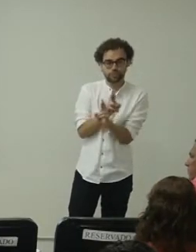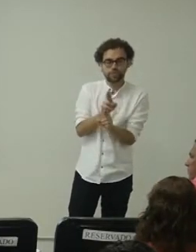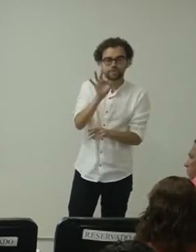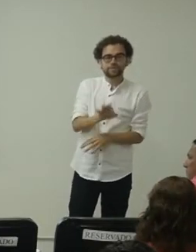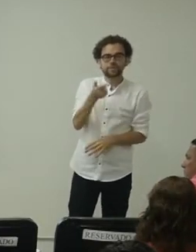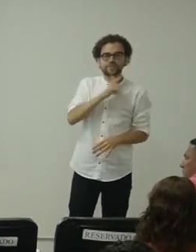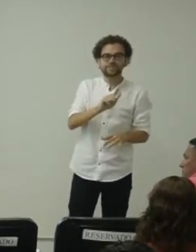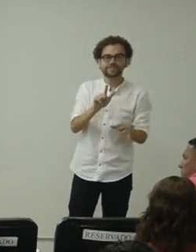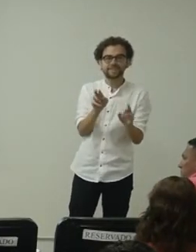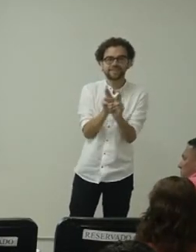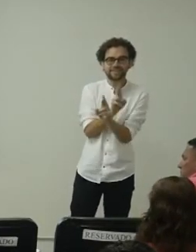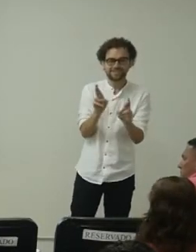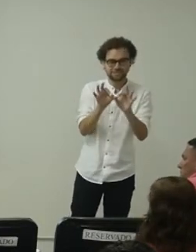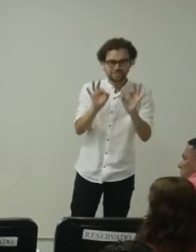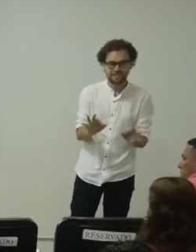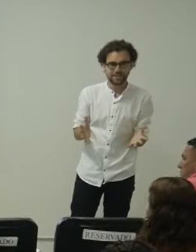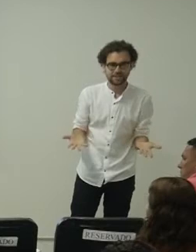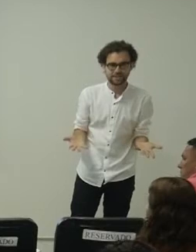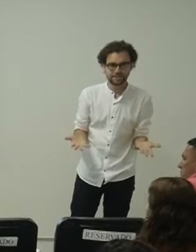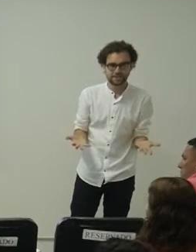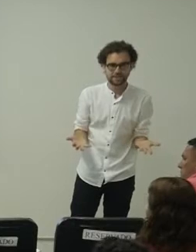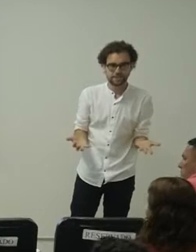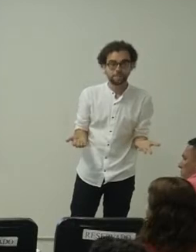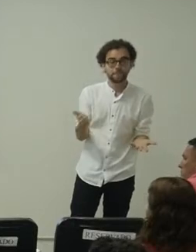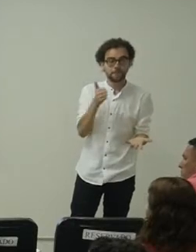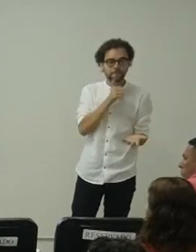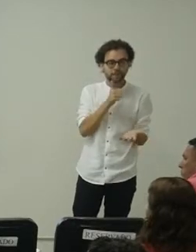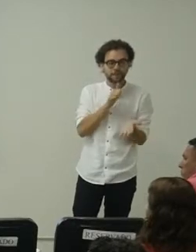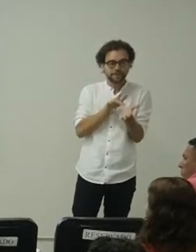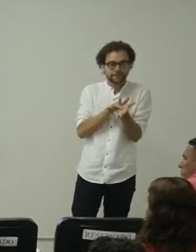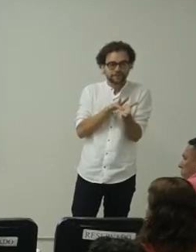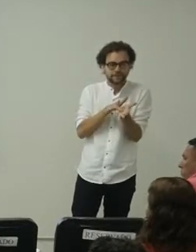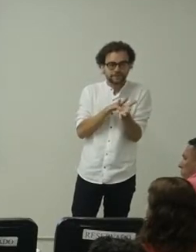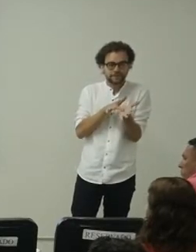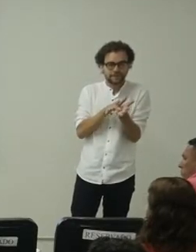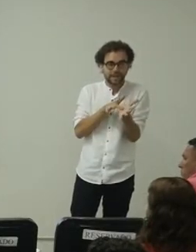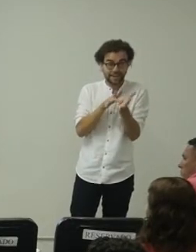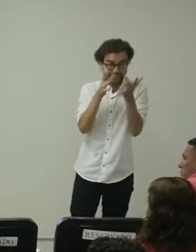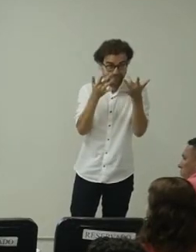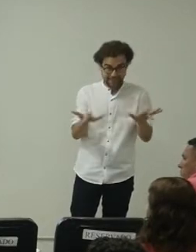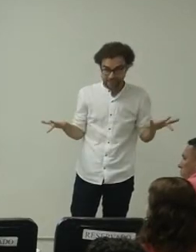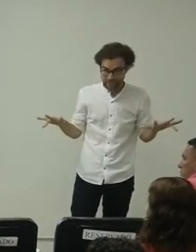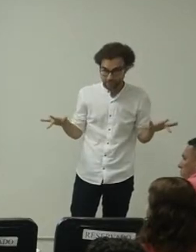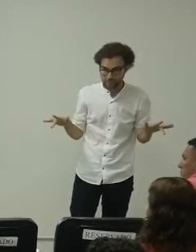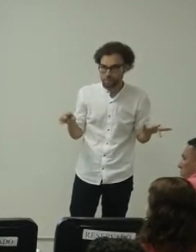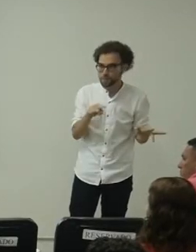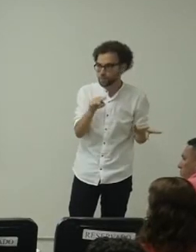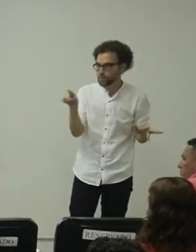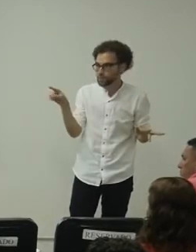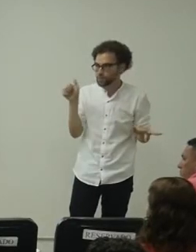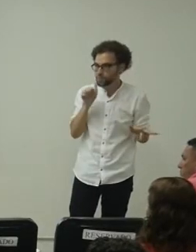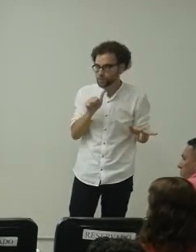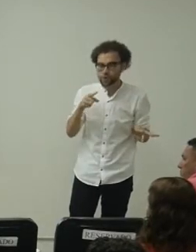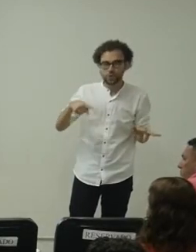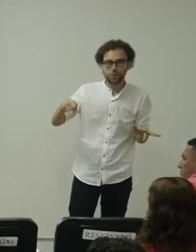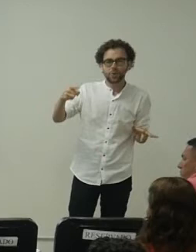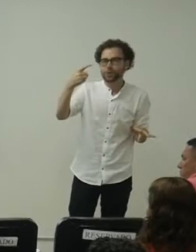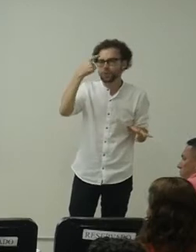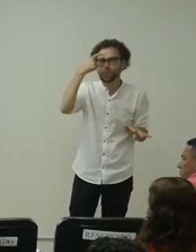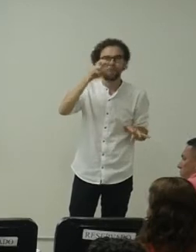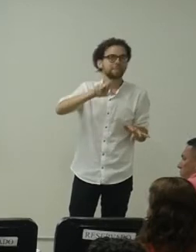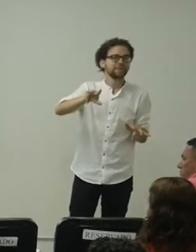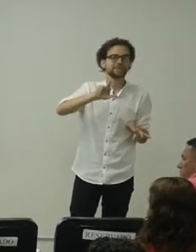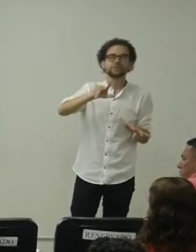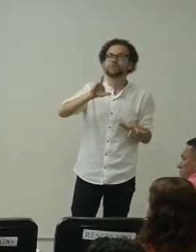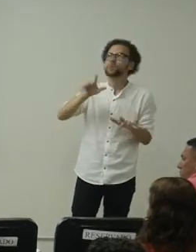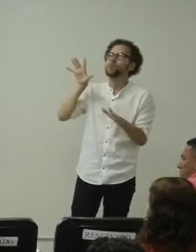certo? Quando a mulher ensaia um término, mulheres, nós não pensamos no